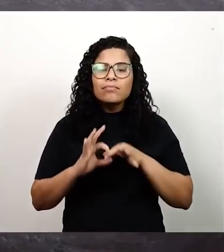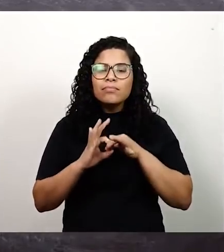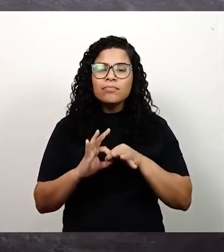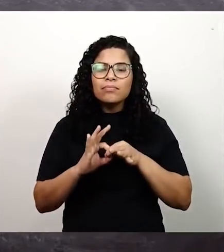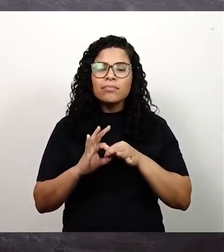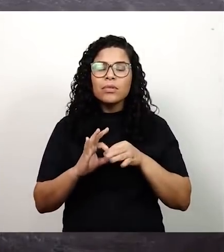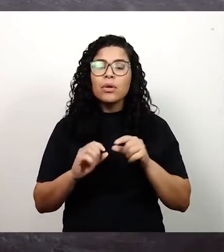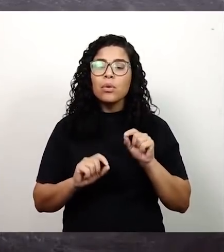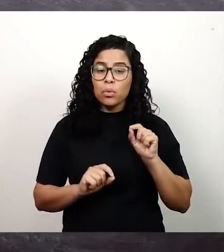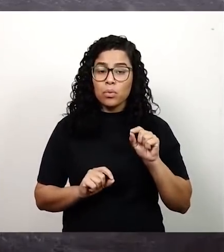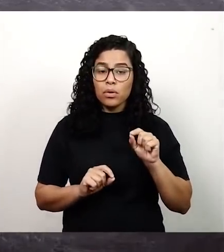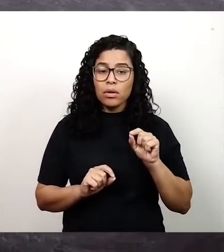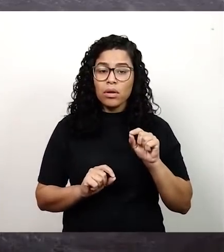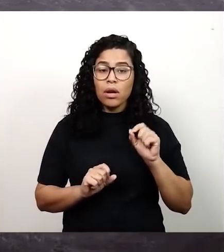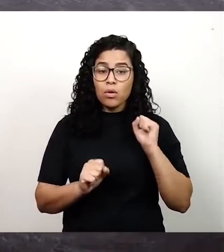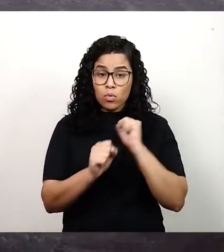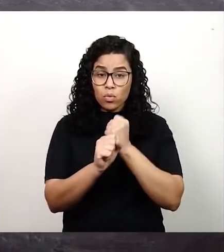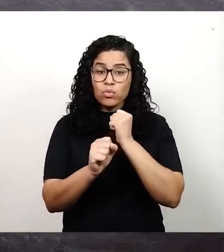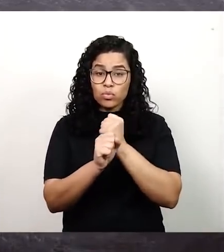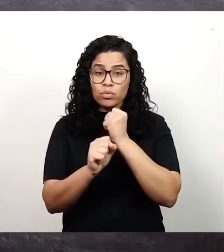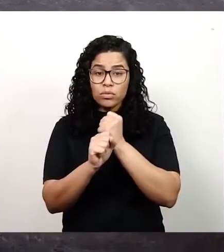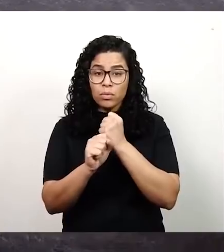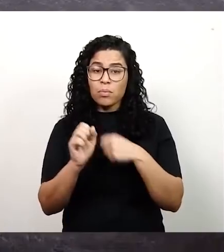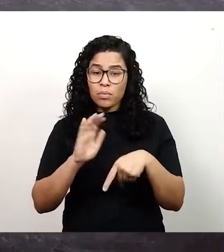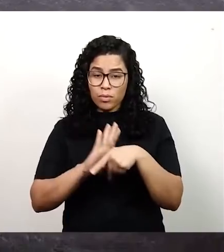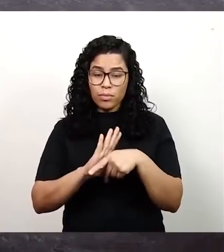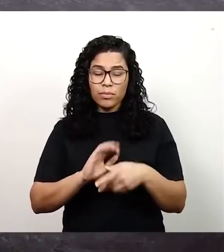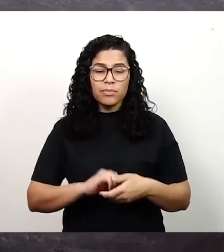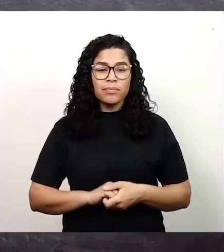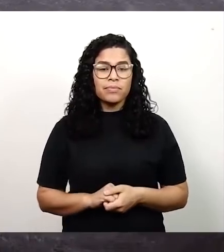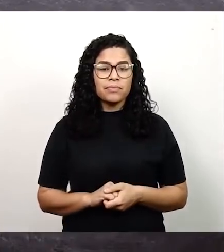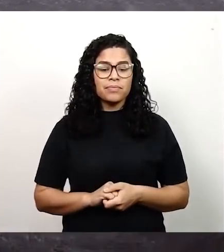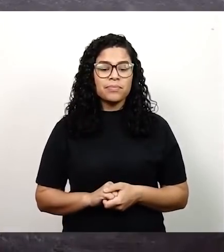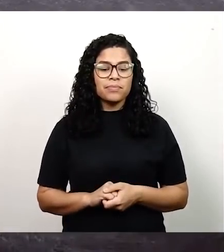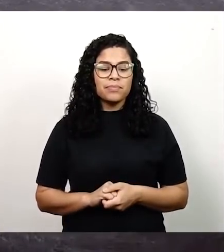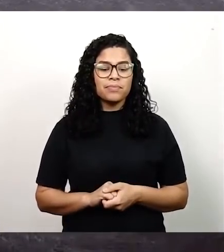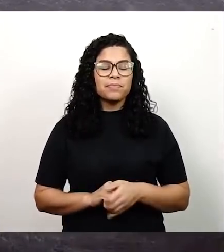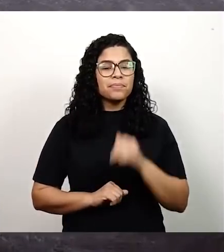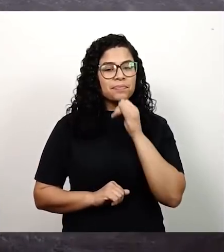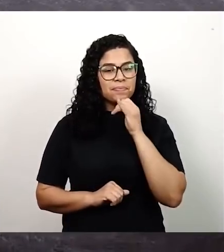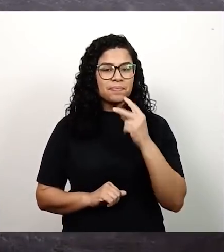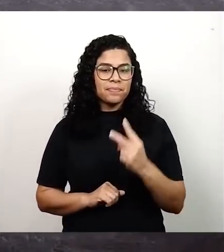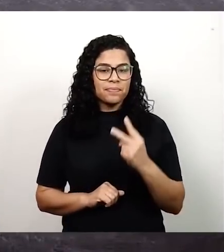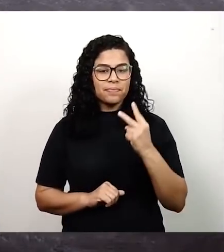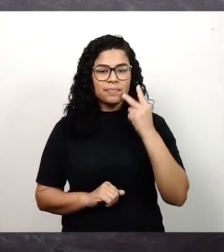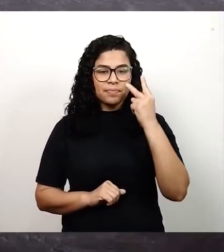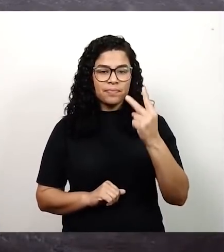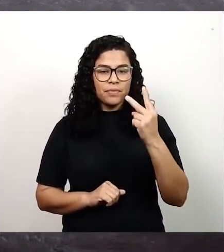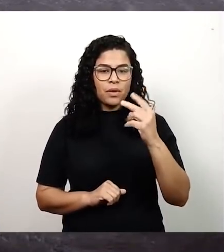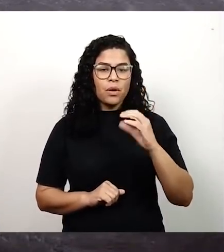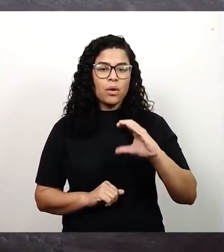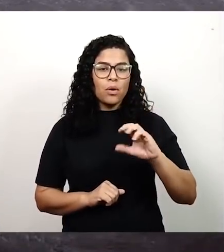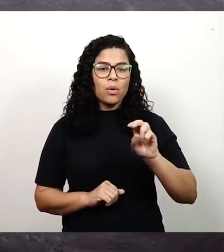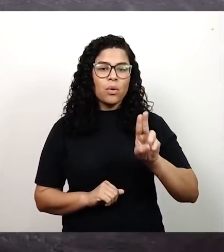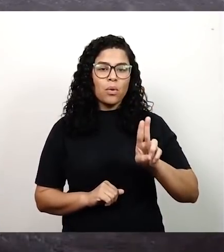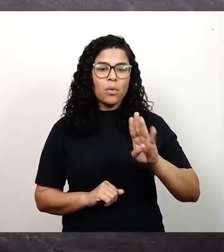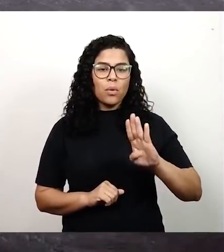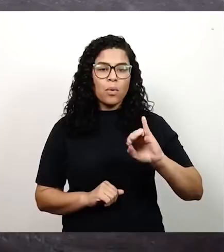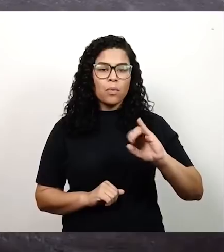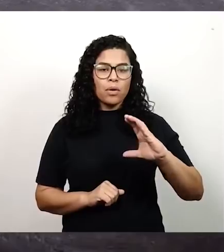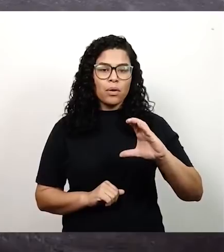a construção são medidas como metros quadrados, metros